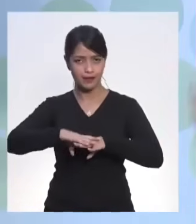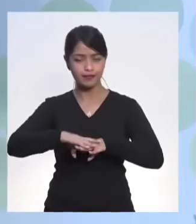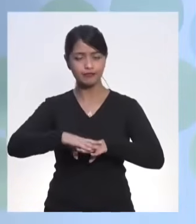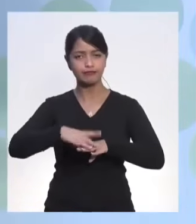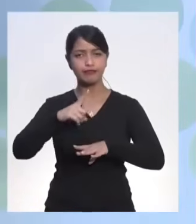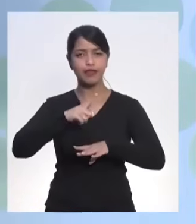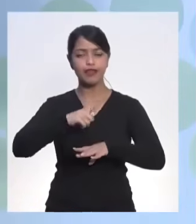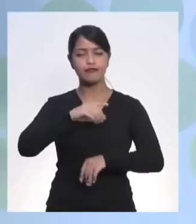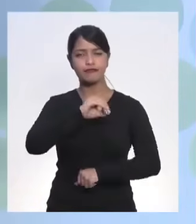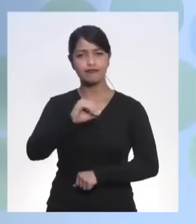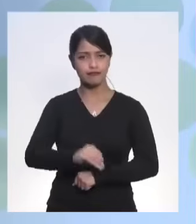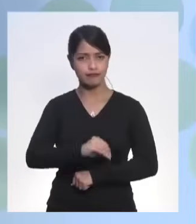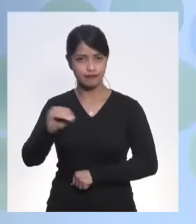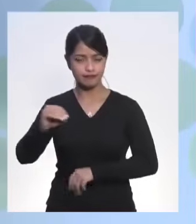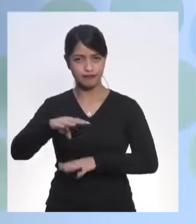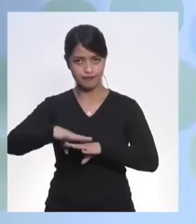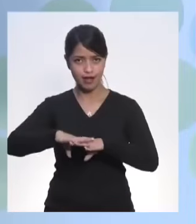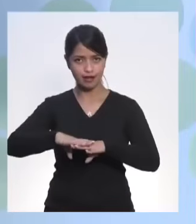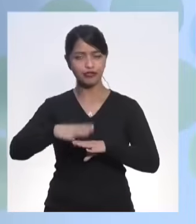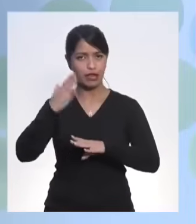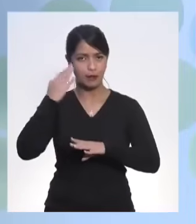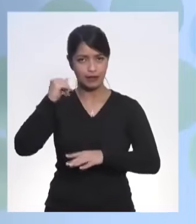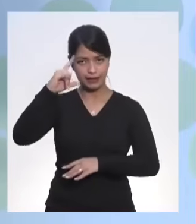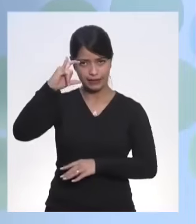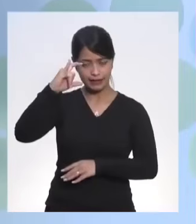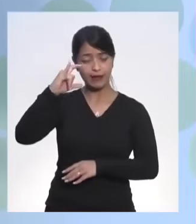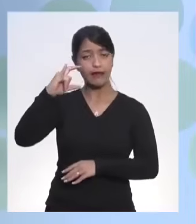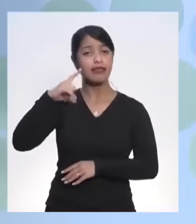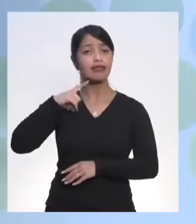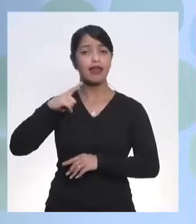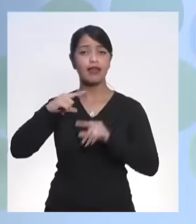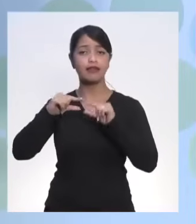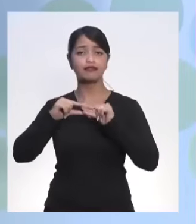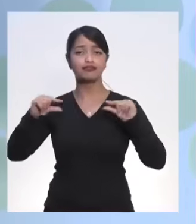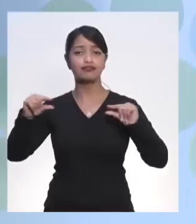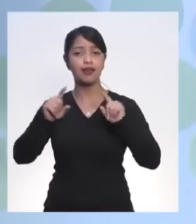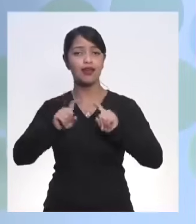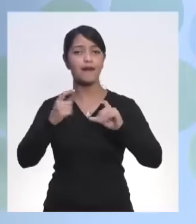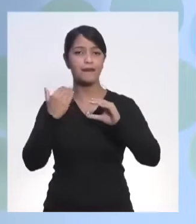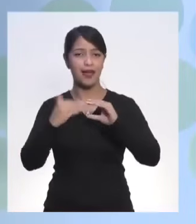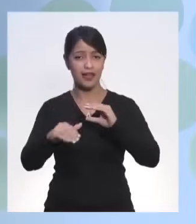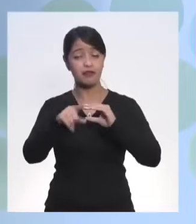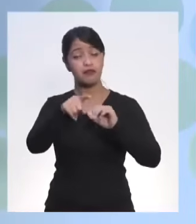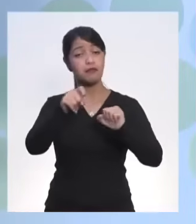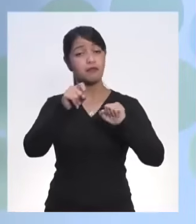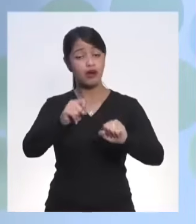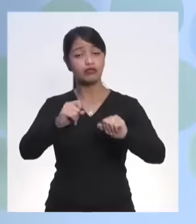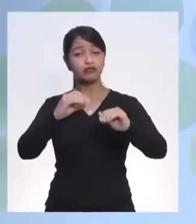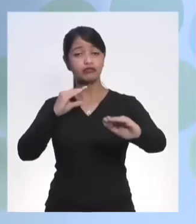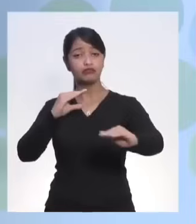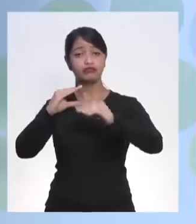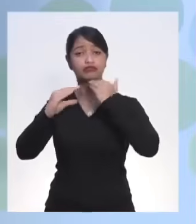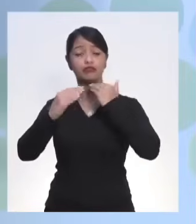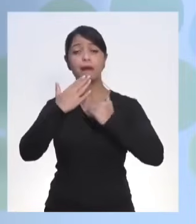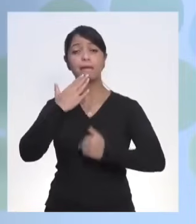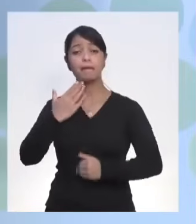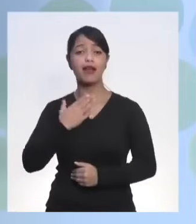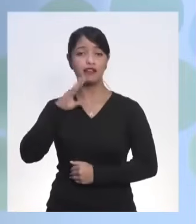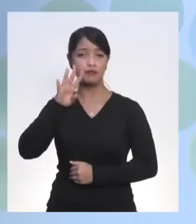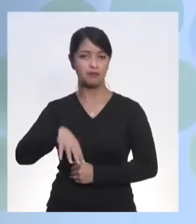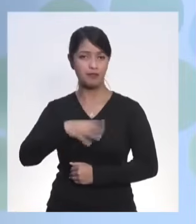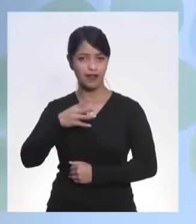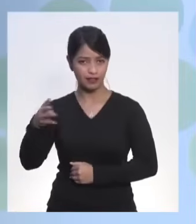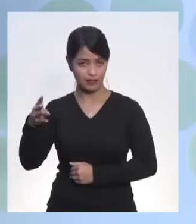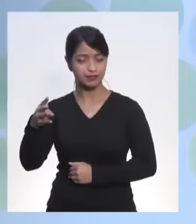tem o nosso e-mail. Entre em contato por e-mail solicitando essa planilha. Se vocês quiserem anotar, o e-mail é